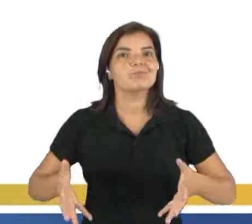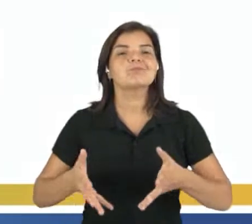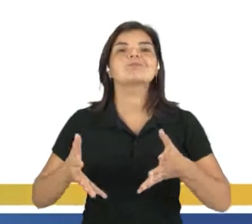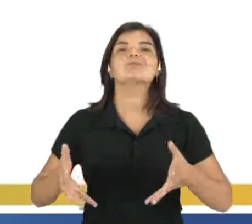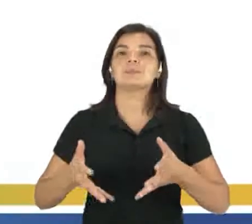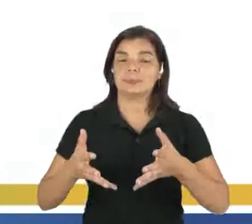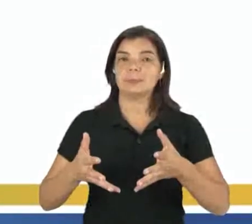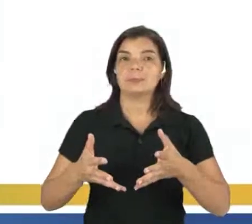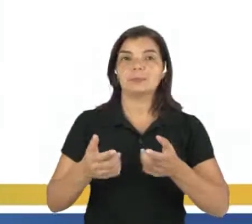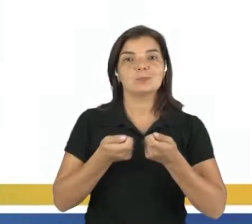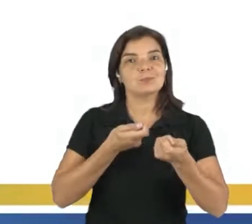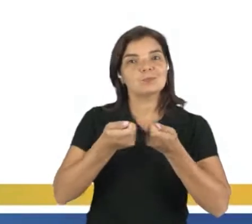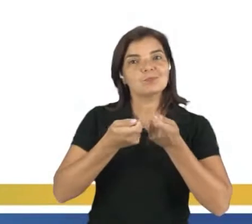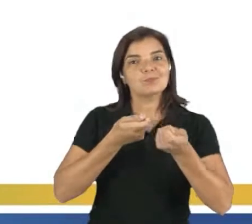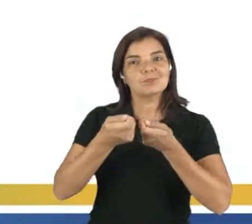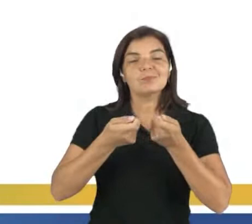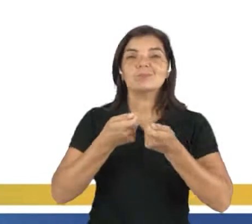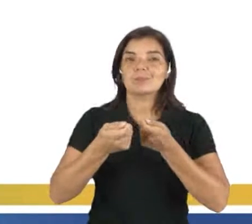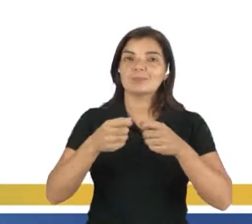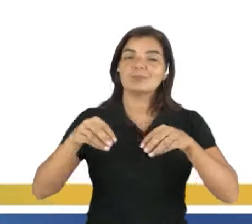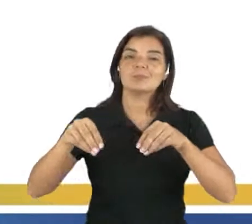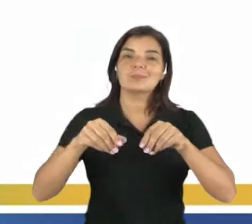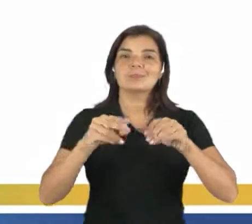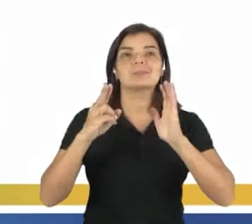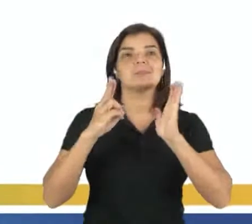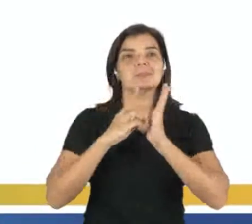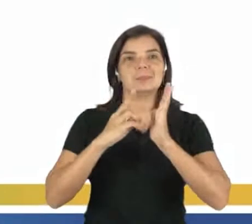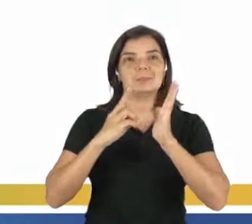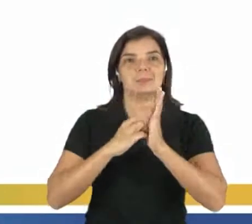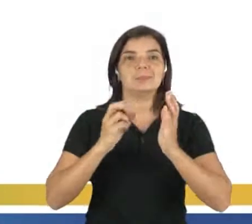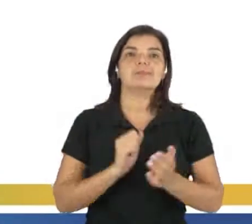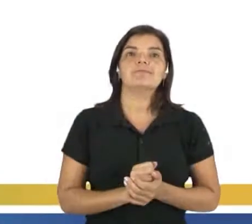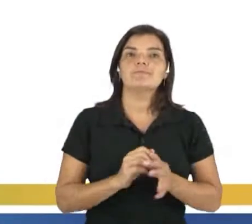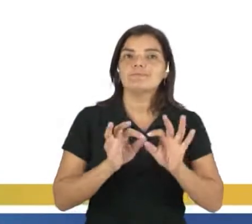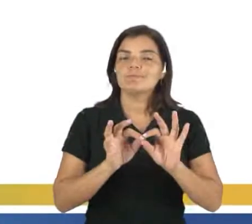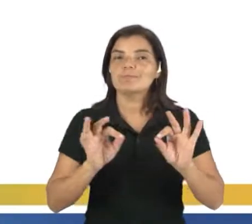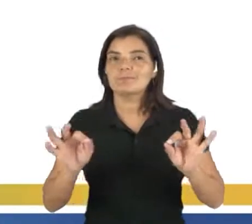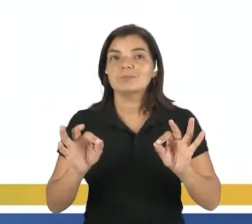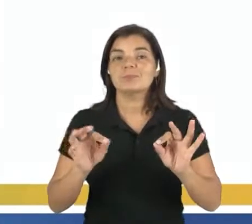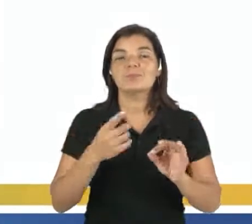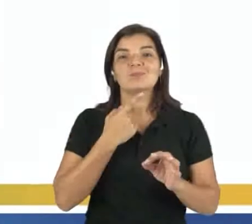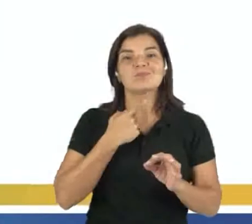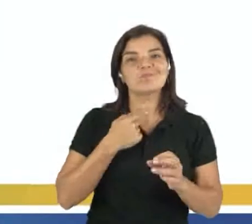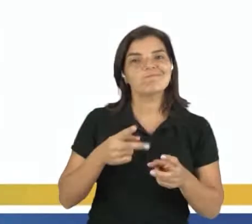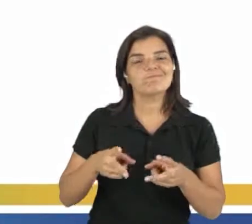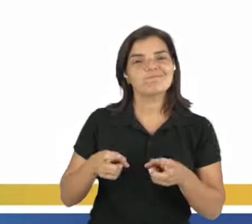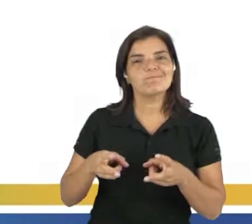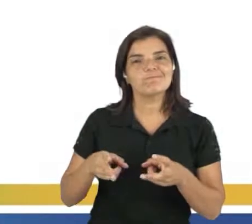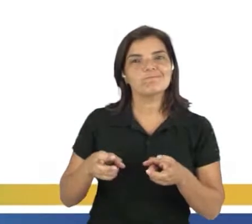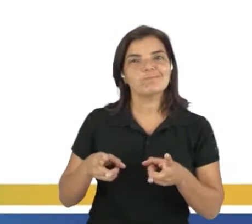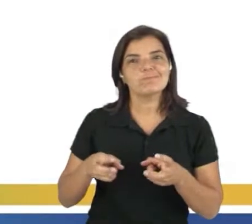motivados pela demarcação e pelo controle de terras indígenas, em detrimento dos